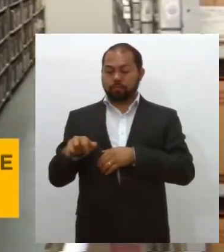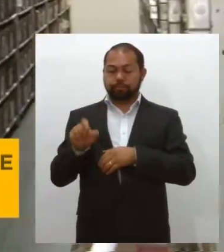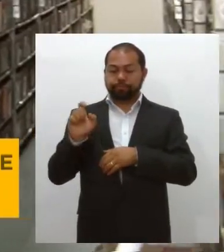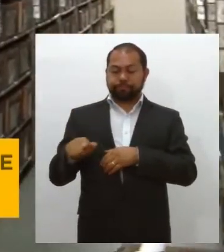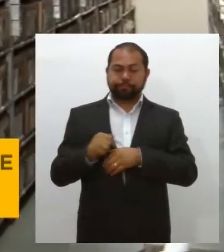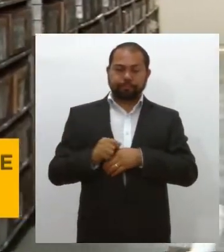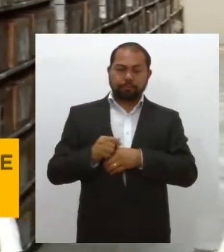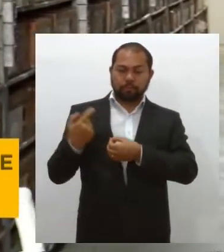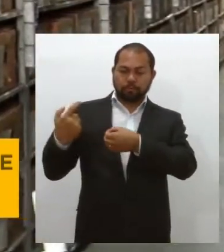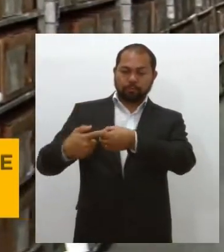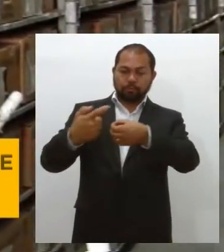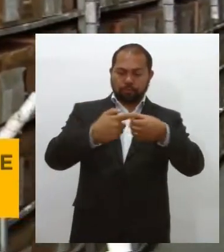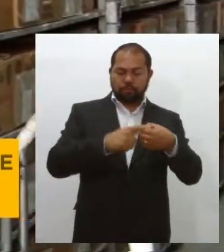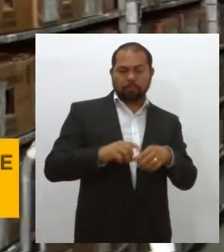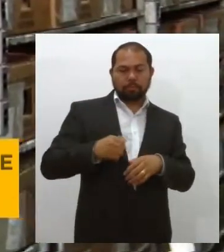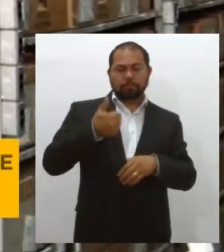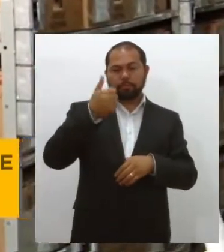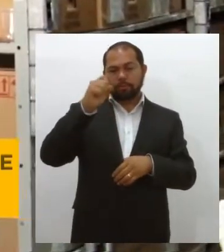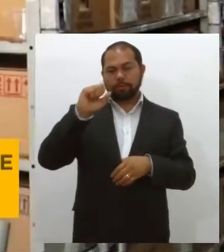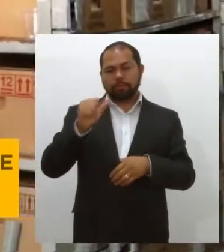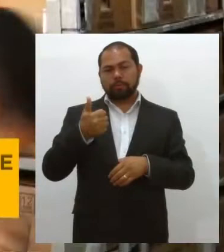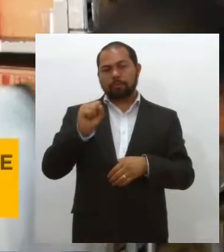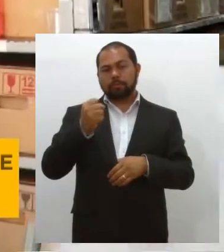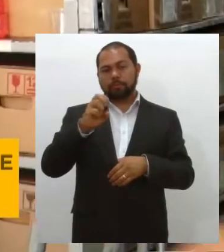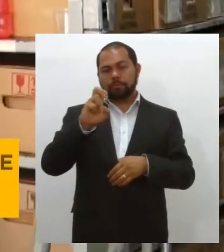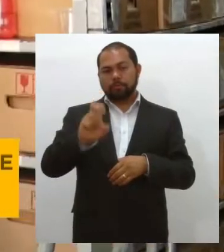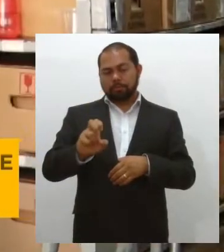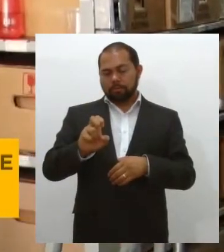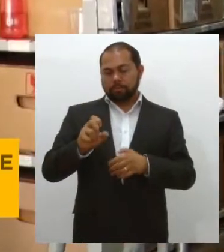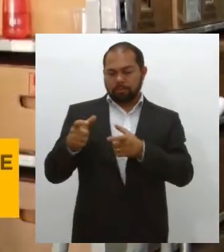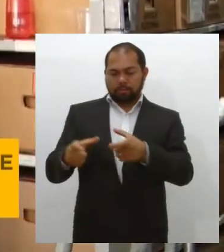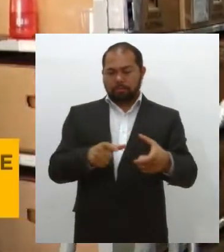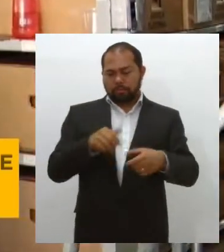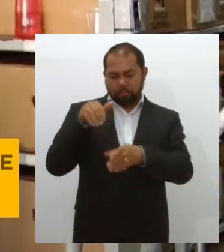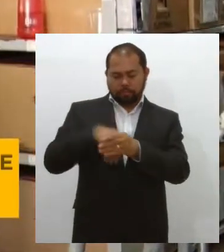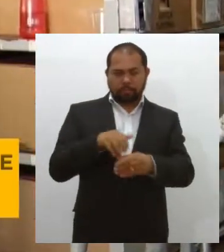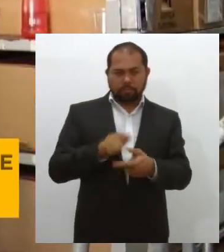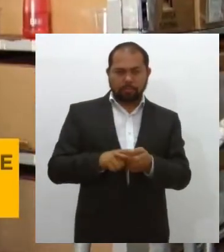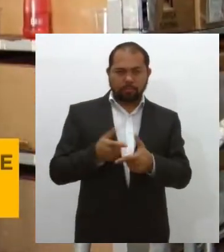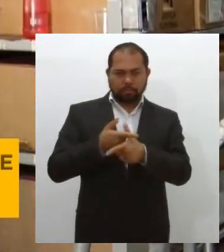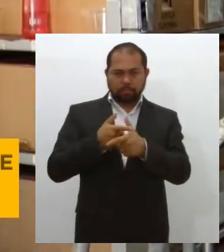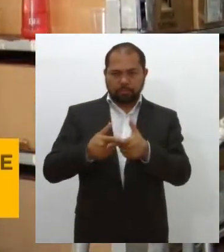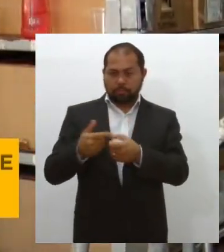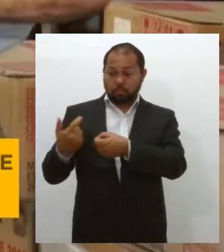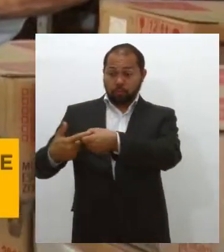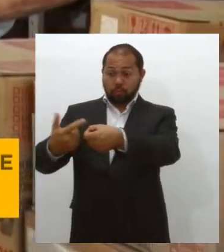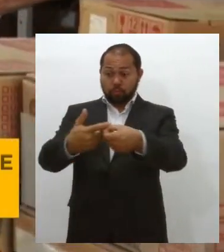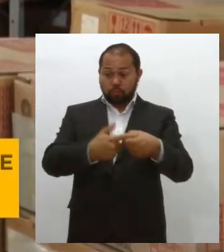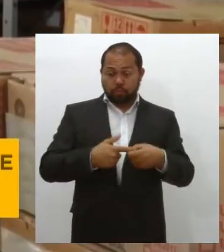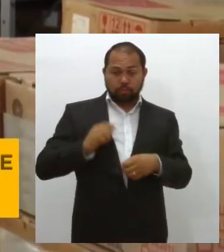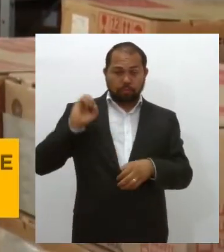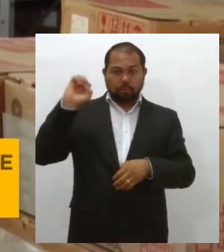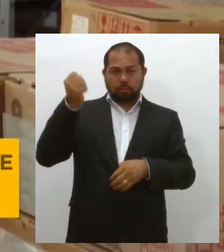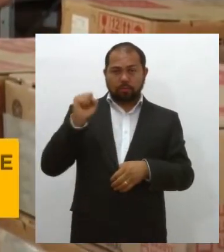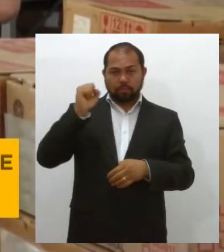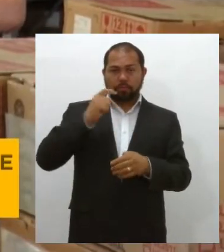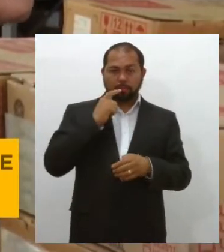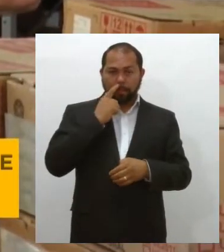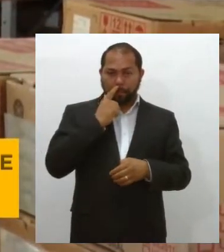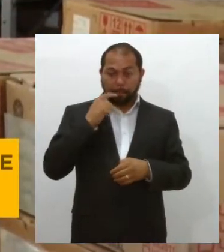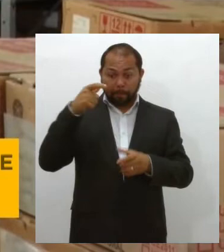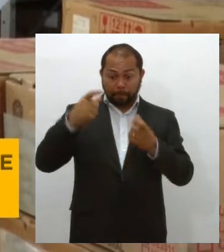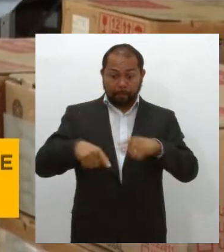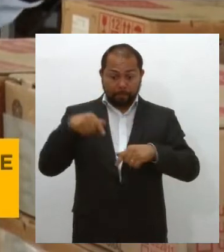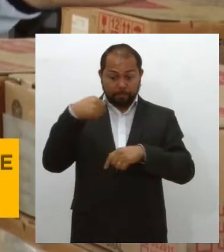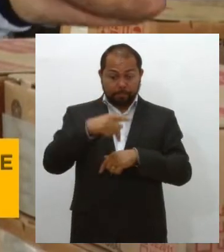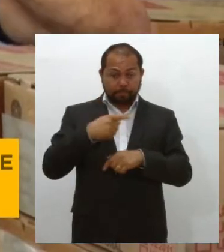aos 1.185 locais de votação que estão distribuídos em todo o estado. Neste local, as